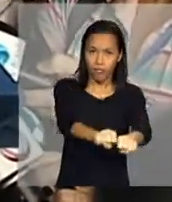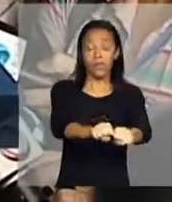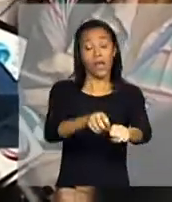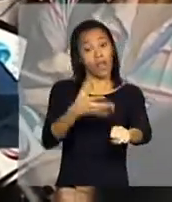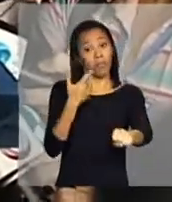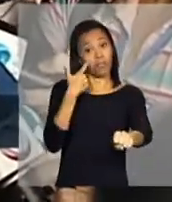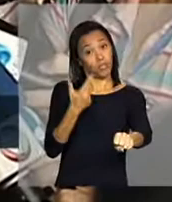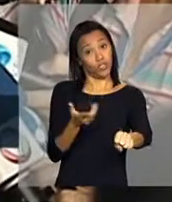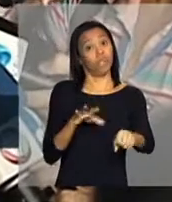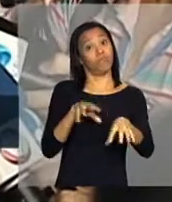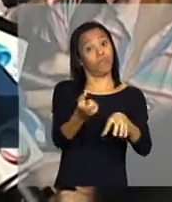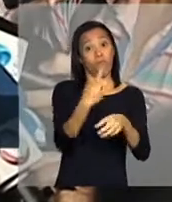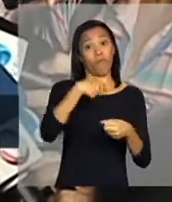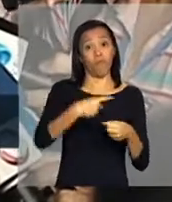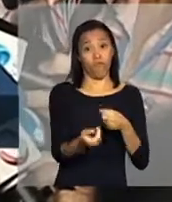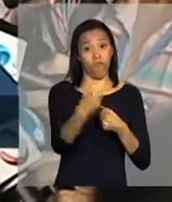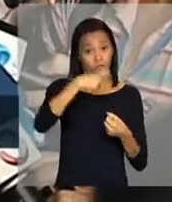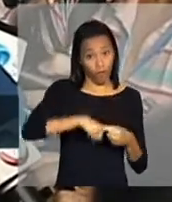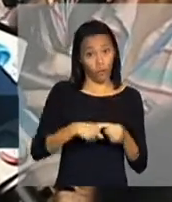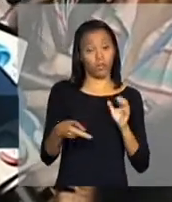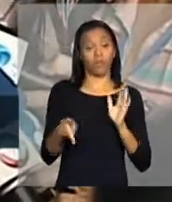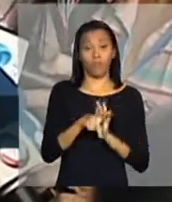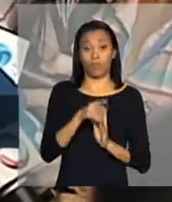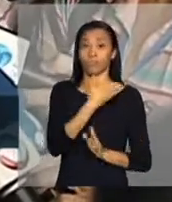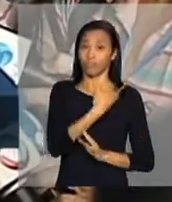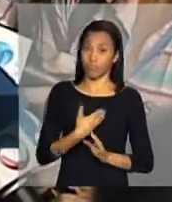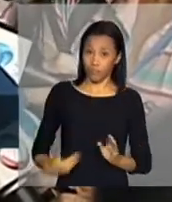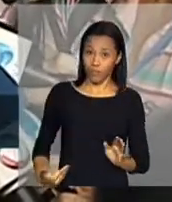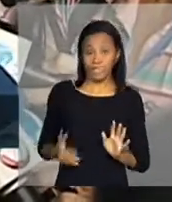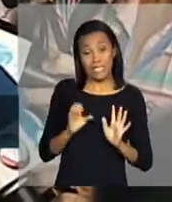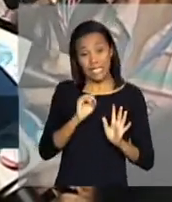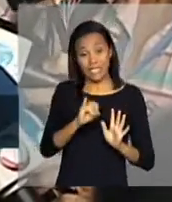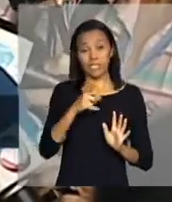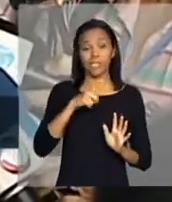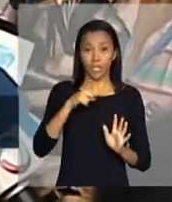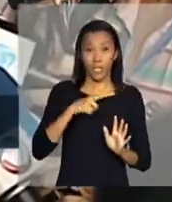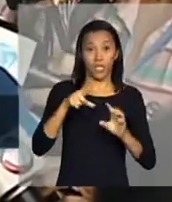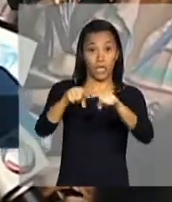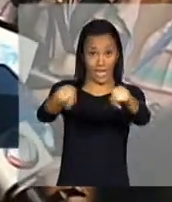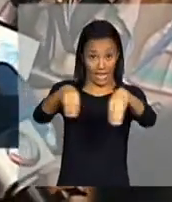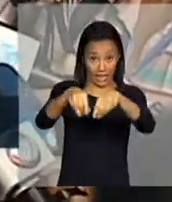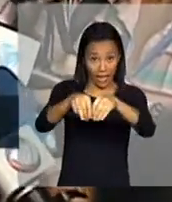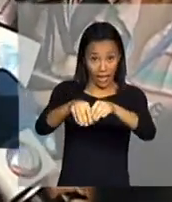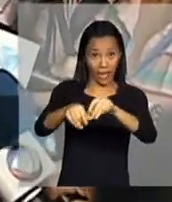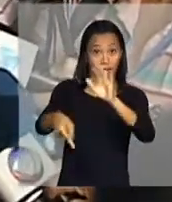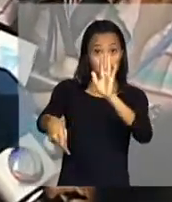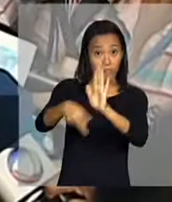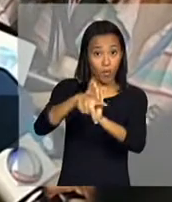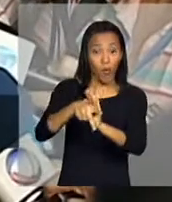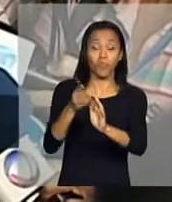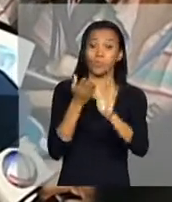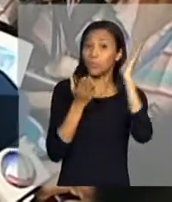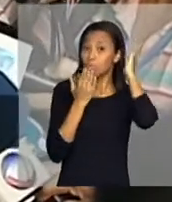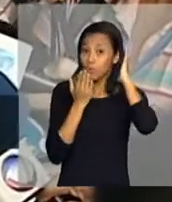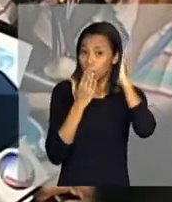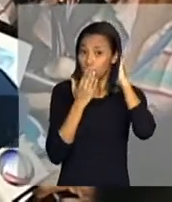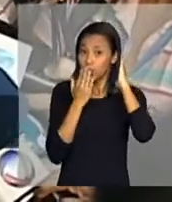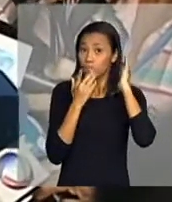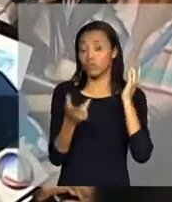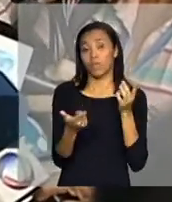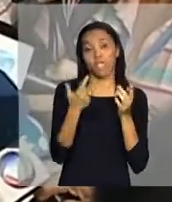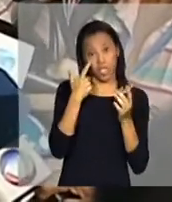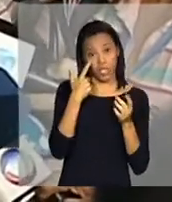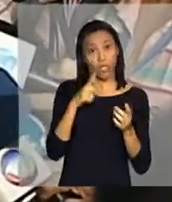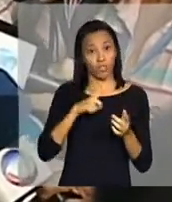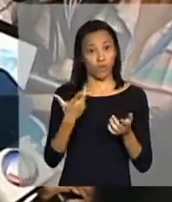pedindo a reintegração de posse. Obviamente, se houver declaração de terra indígena homologada em área que sobrepõe a unidade de conservação, nós temos